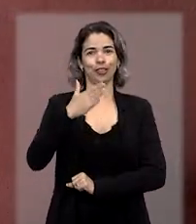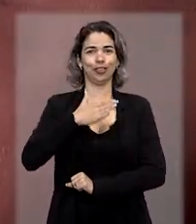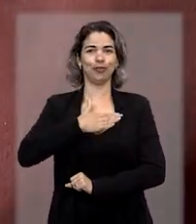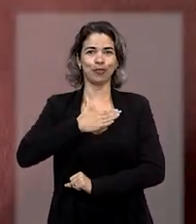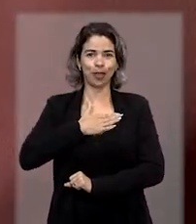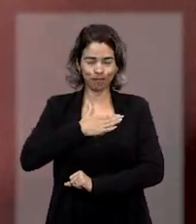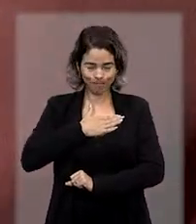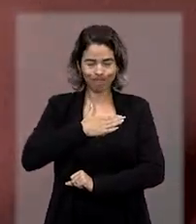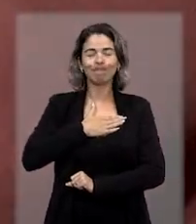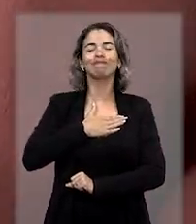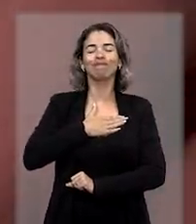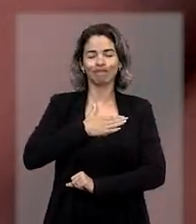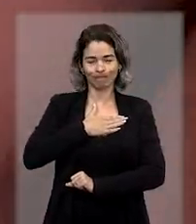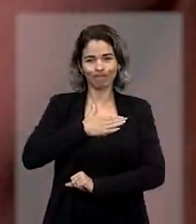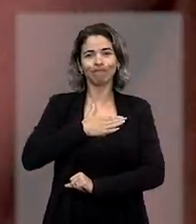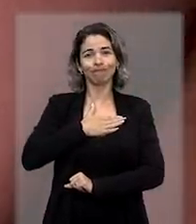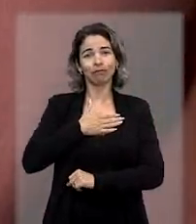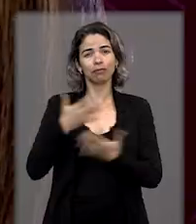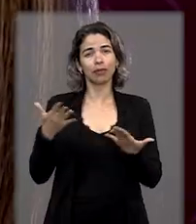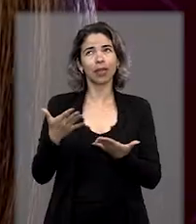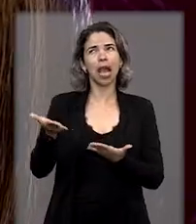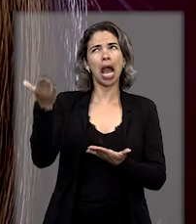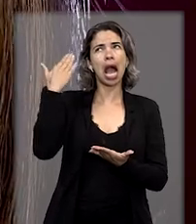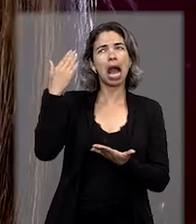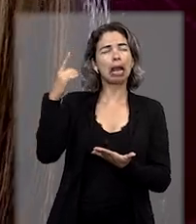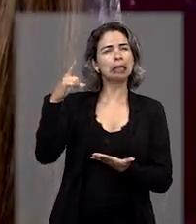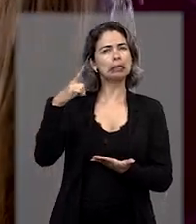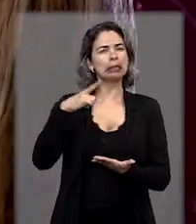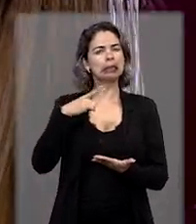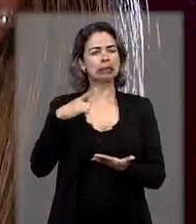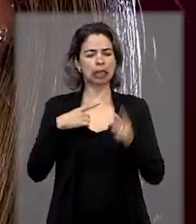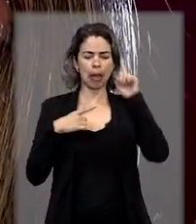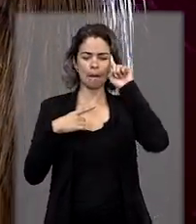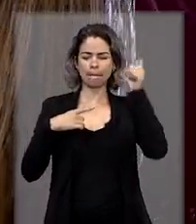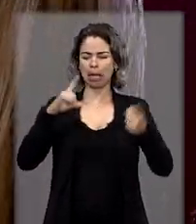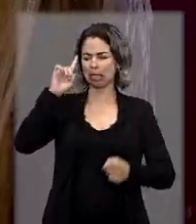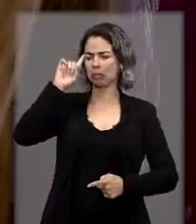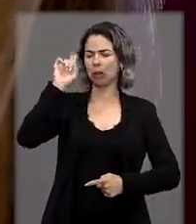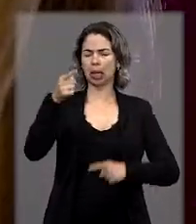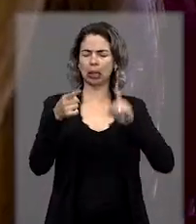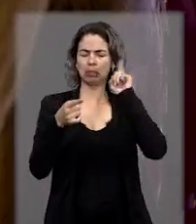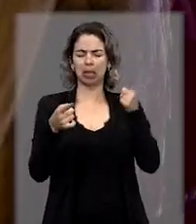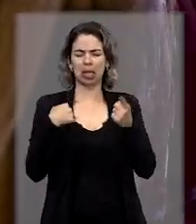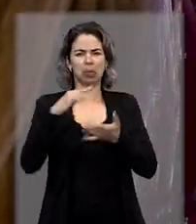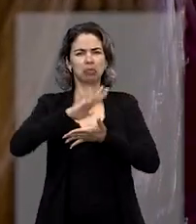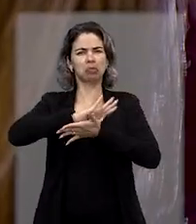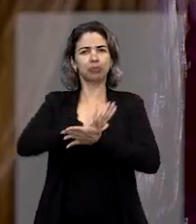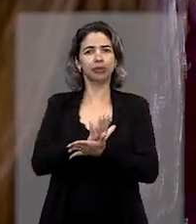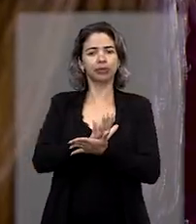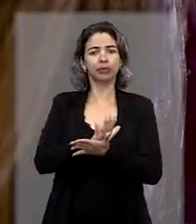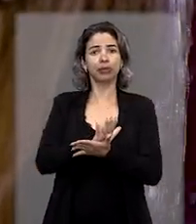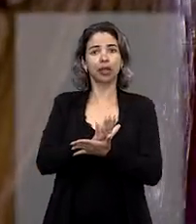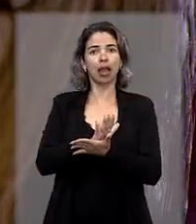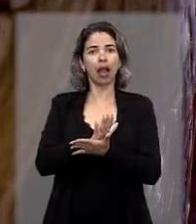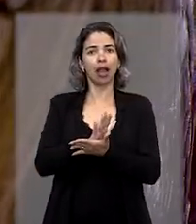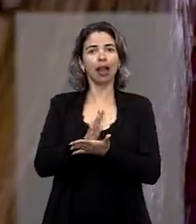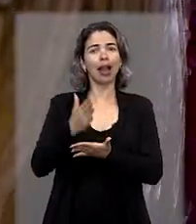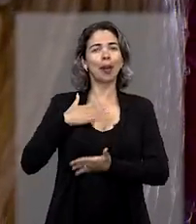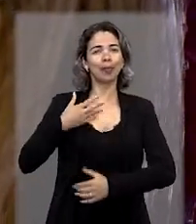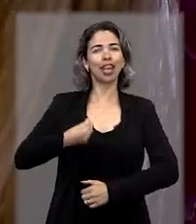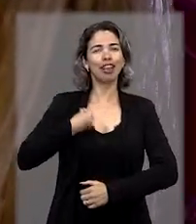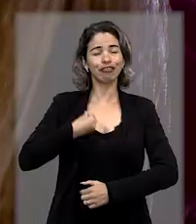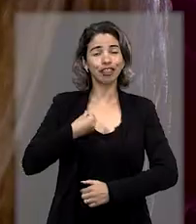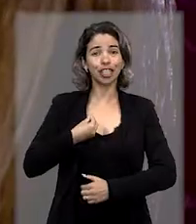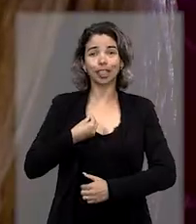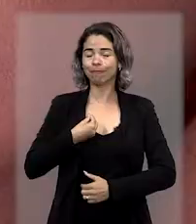o meu o que era determinado né ou determinismo que rondava